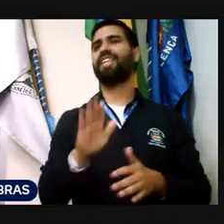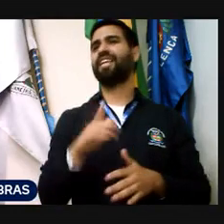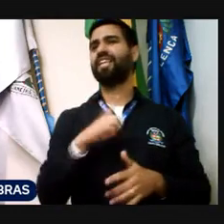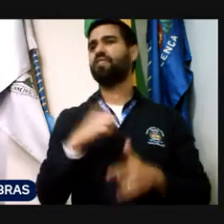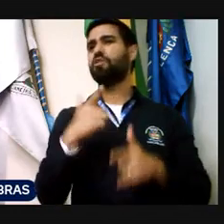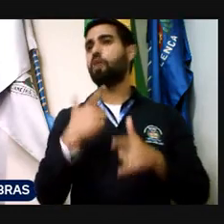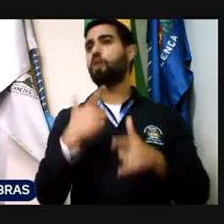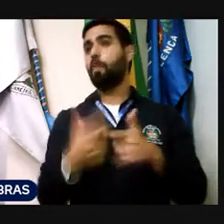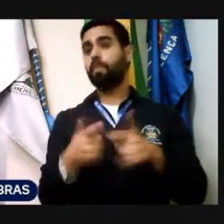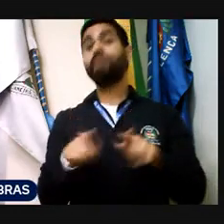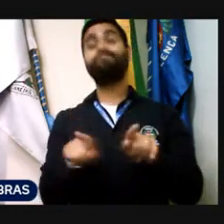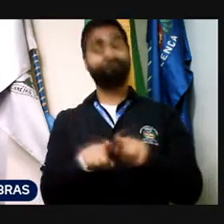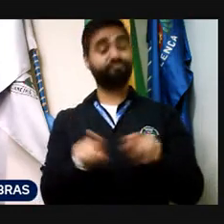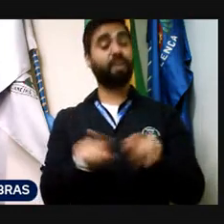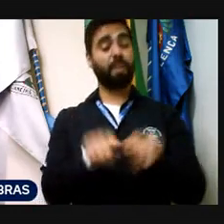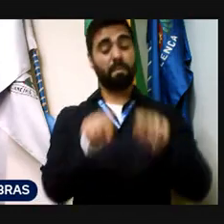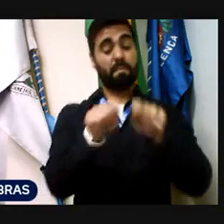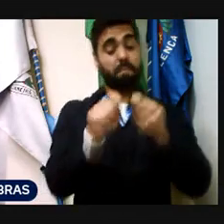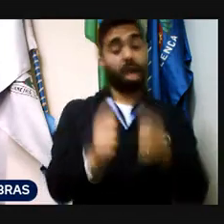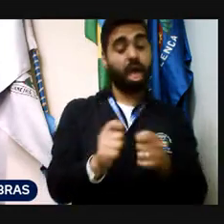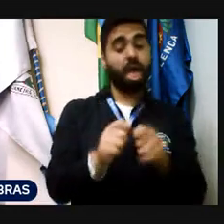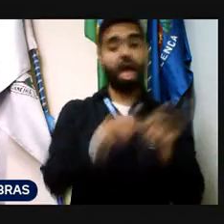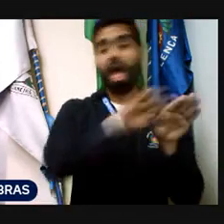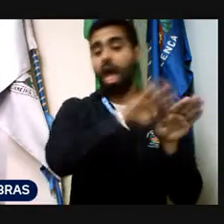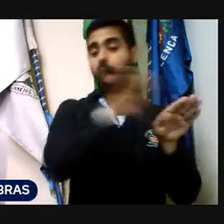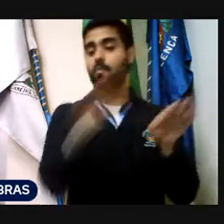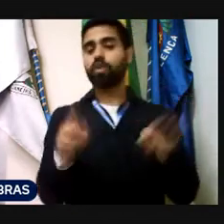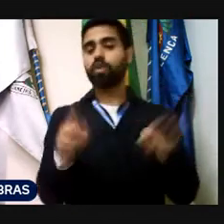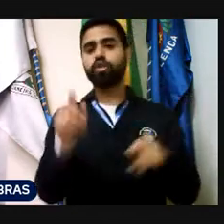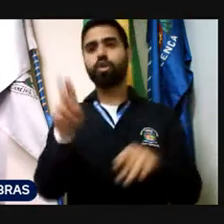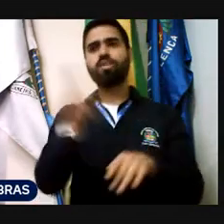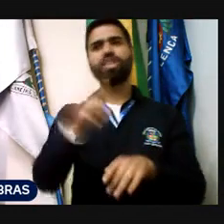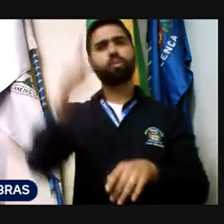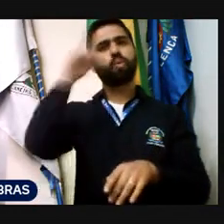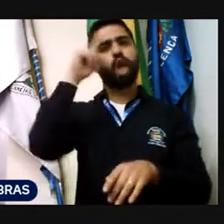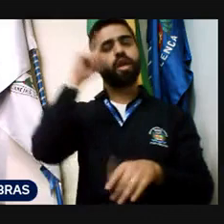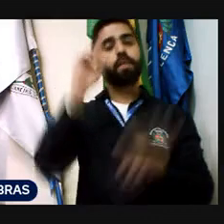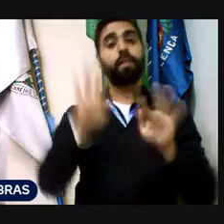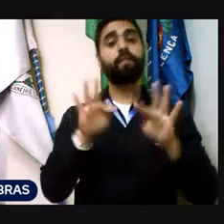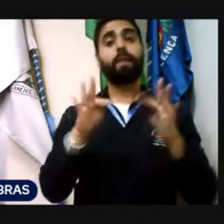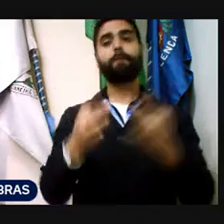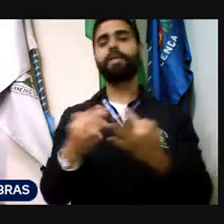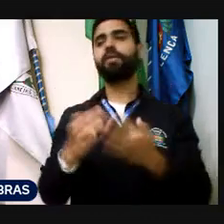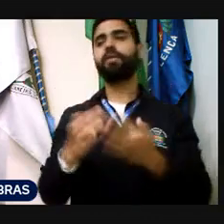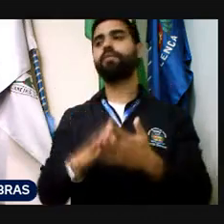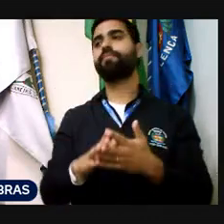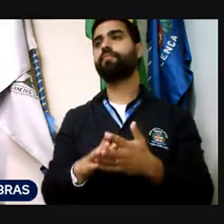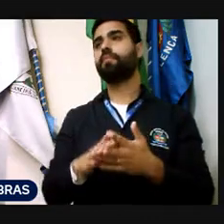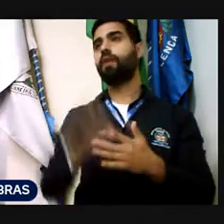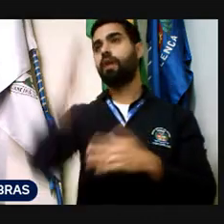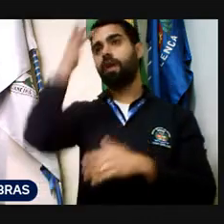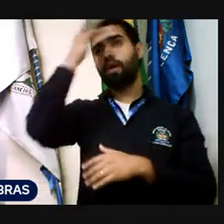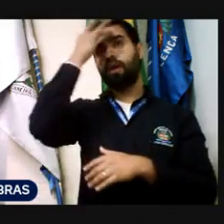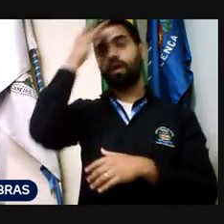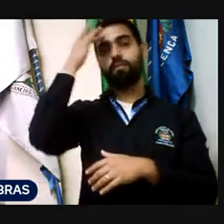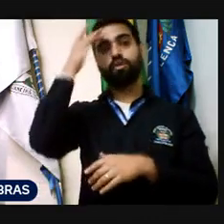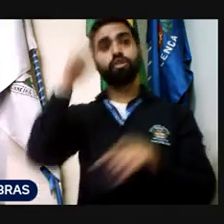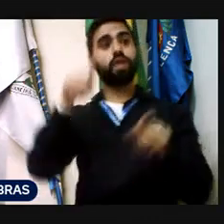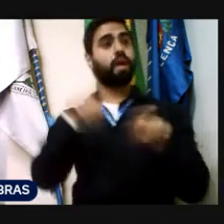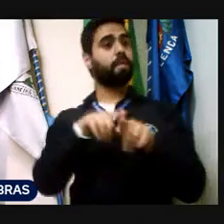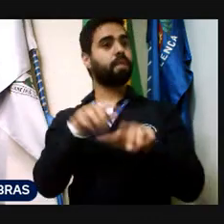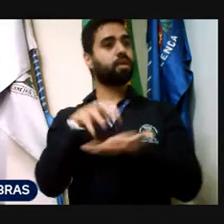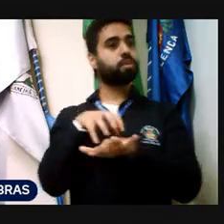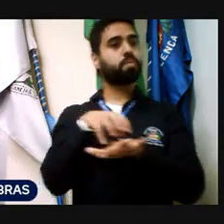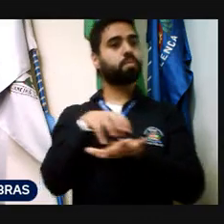mais e também vai cair. A ponte é utilizada diariamente por famílias residentes na área, turistas que se ali se hospedam em duas pousadas